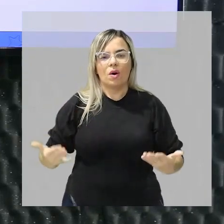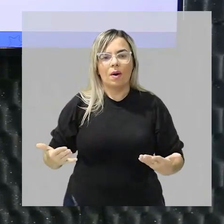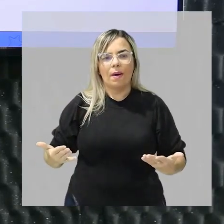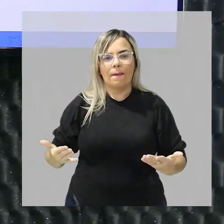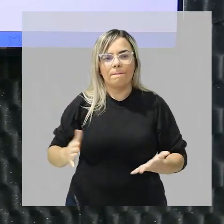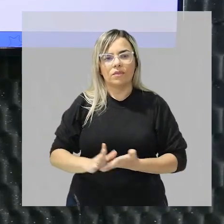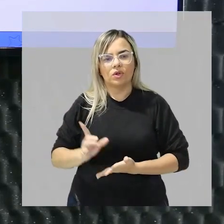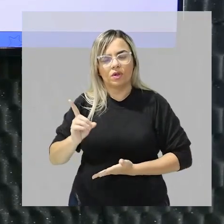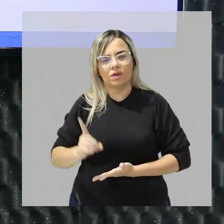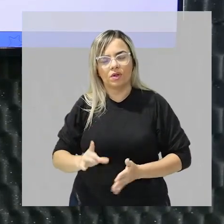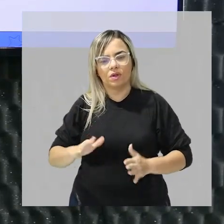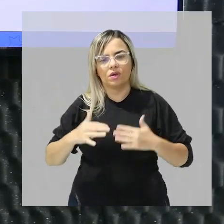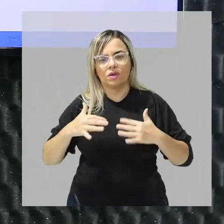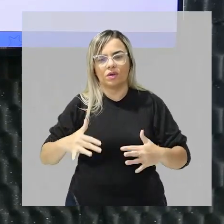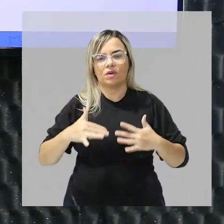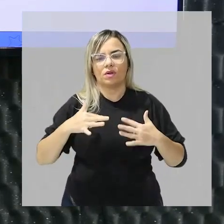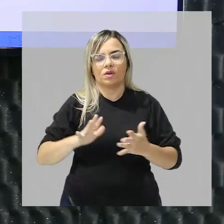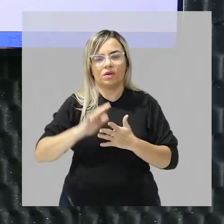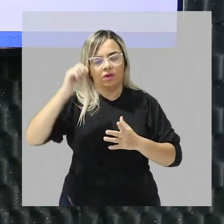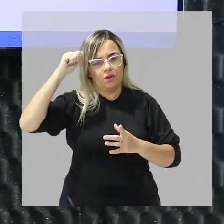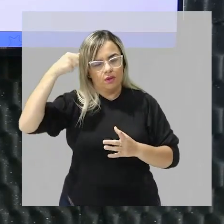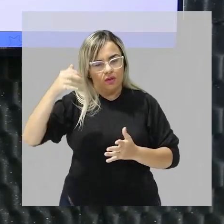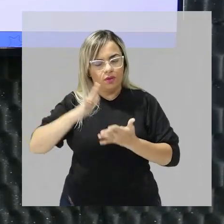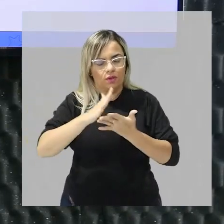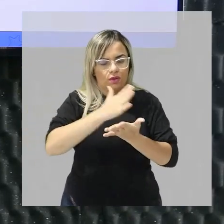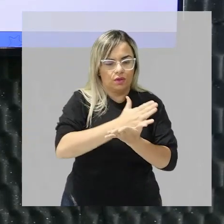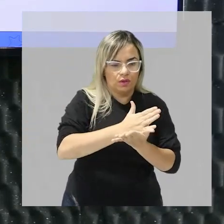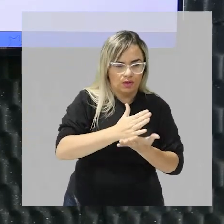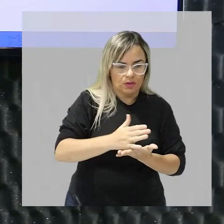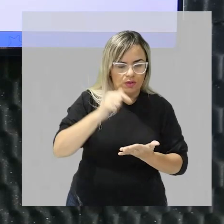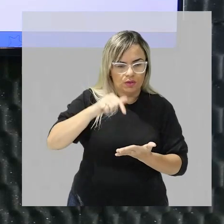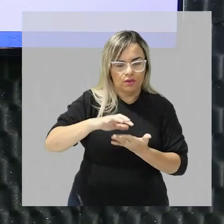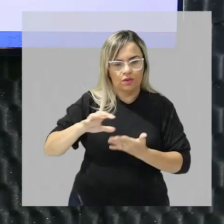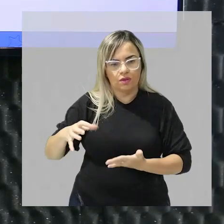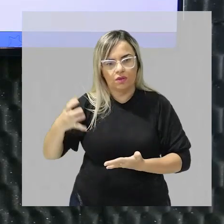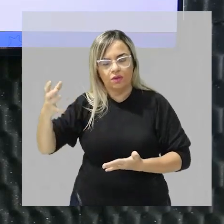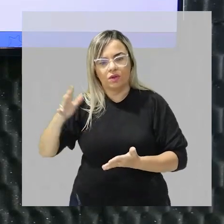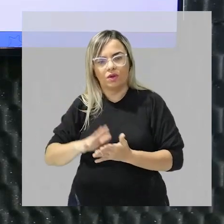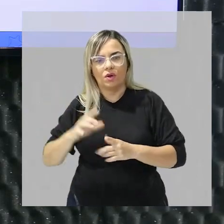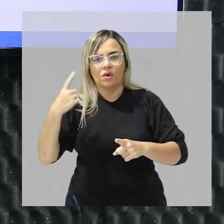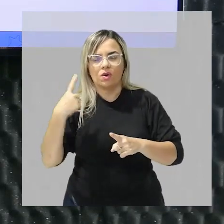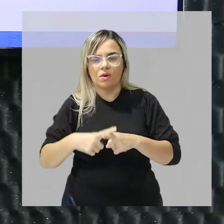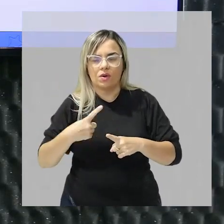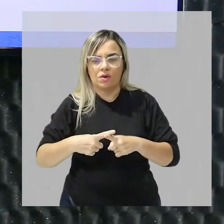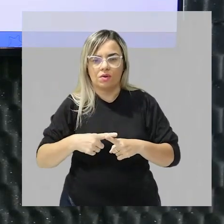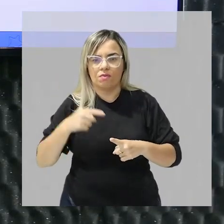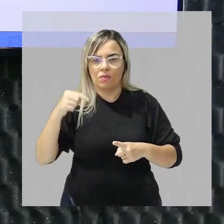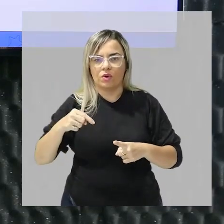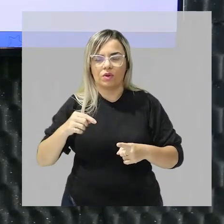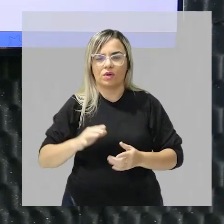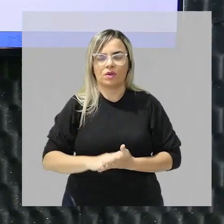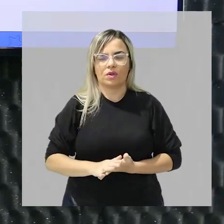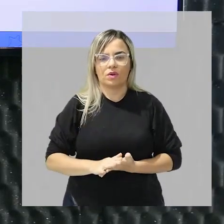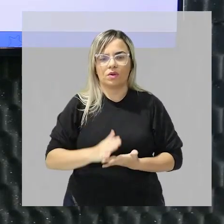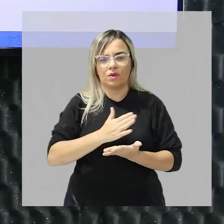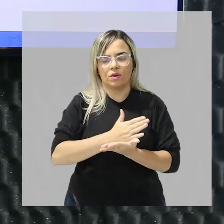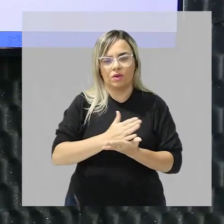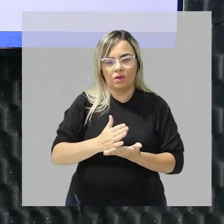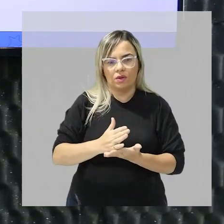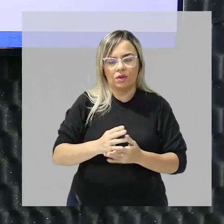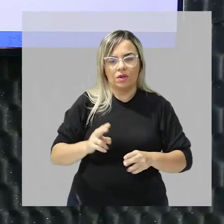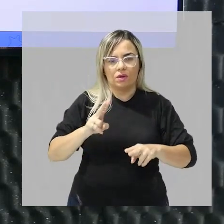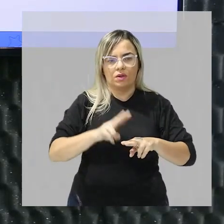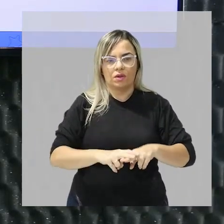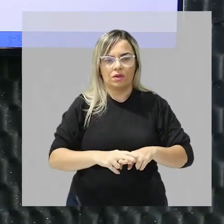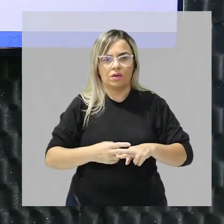o movimento negro dos Estados Unidos, que começou com esse incidente aí, a causa imediata foi o estopim, a prisão da Rosa